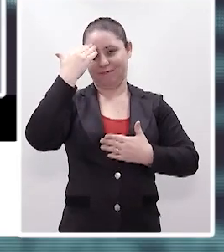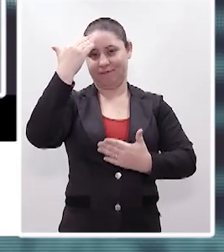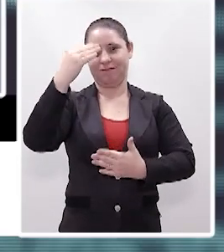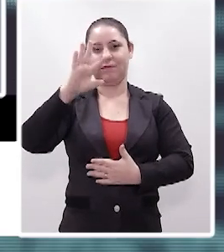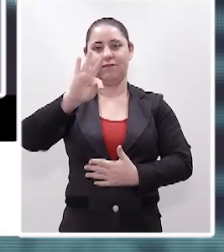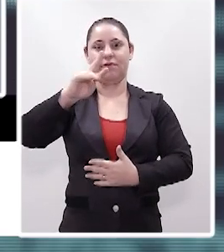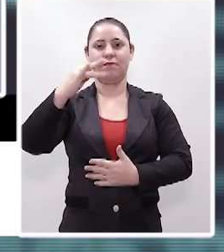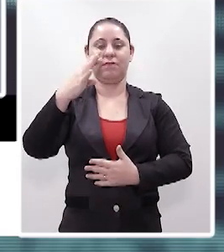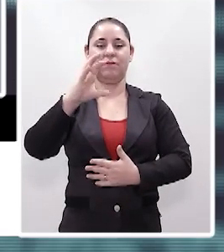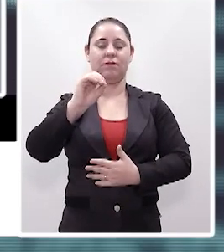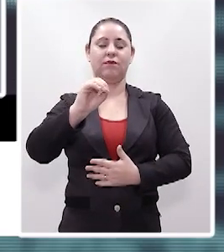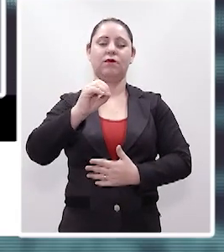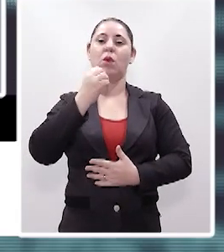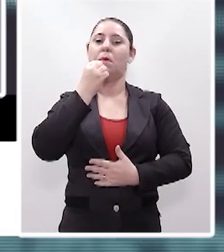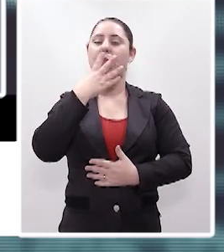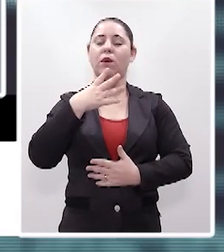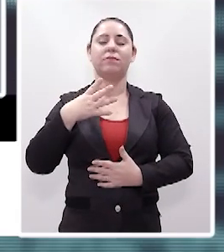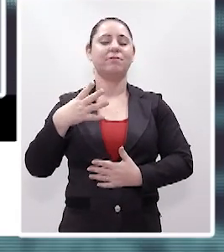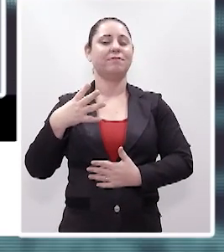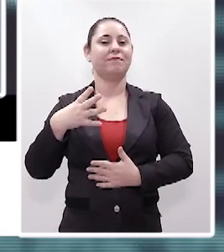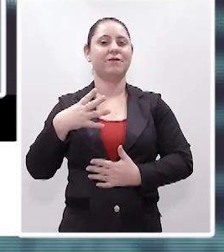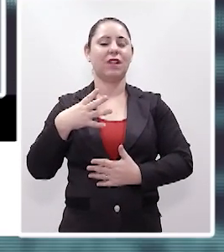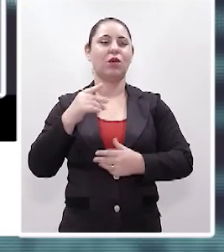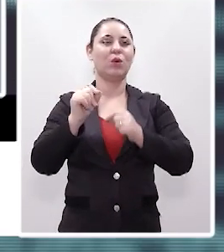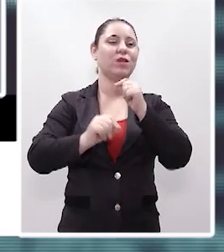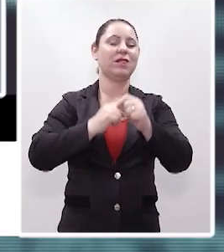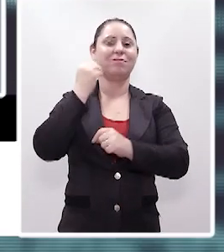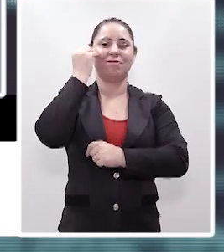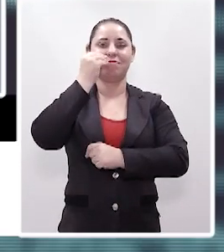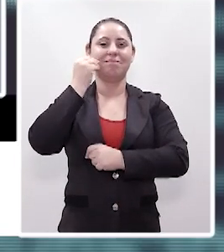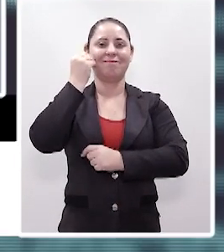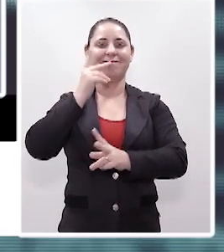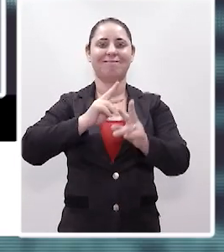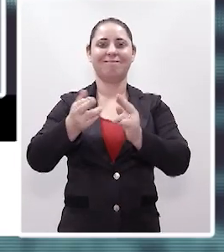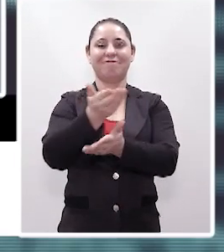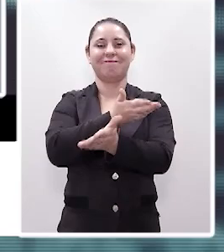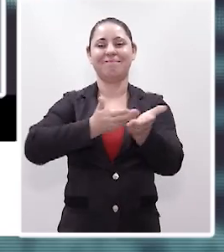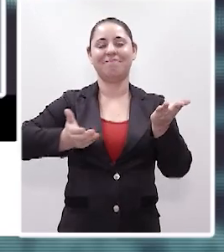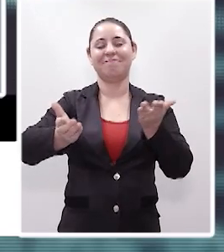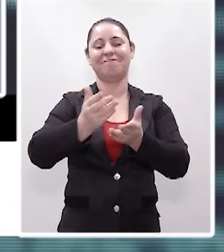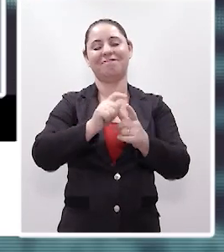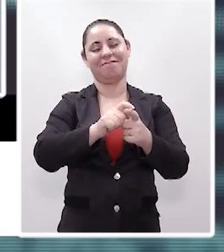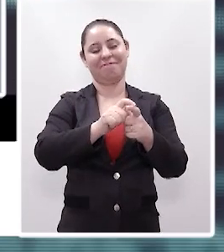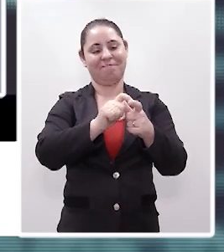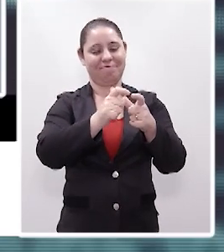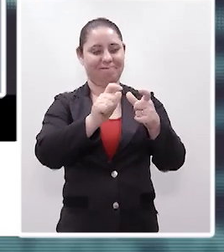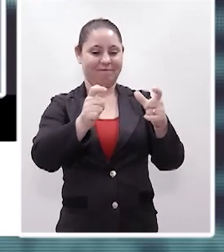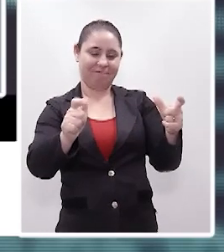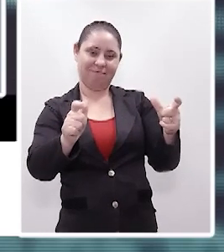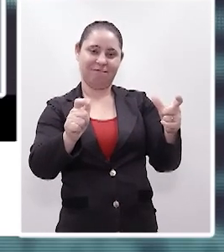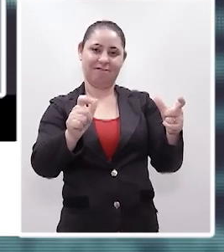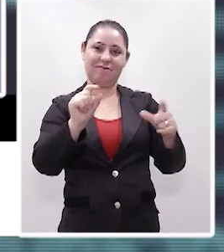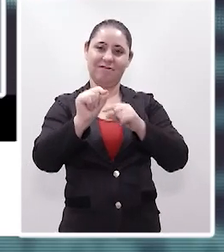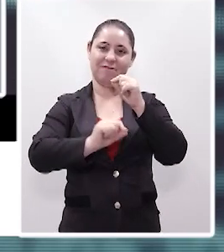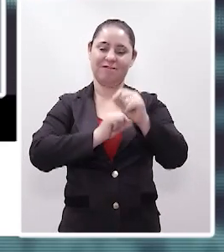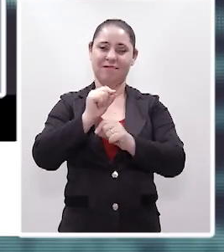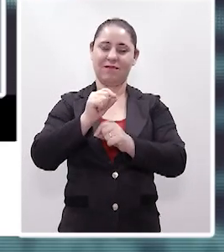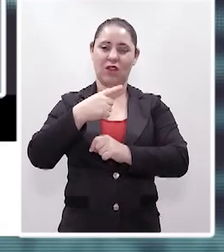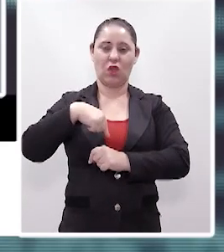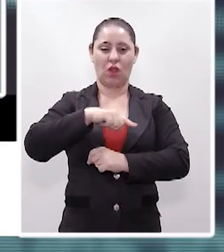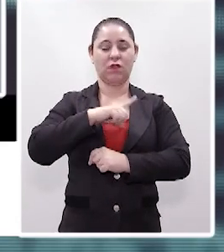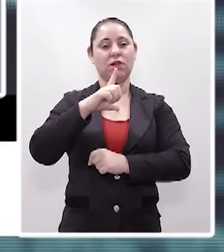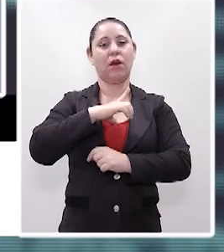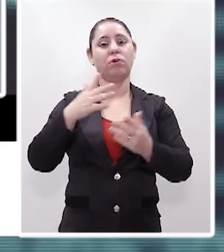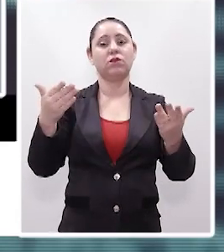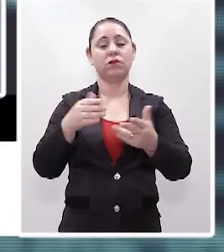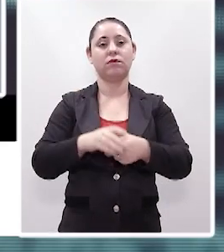Obrigada, Thiago. Foi ótimo aqui dividir um pouquinho dessa experiência tão grande, né? E que a gente está